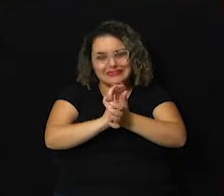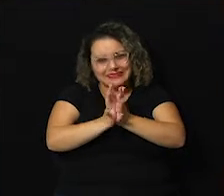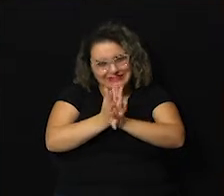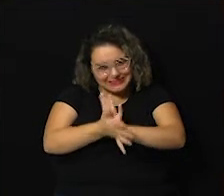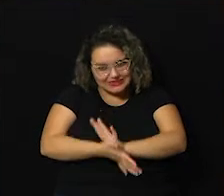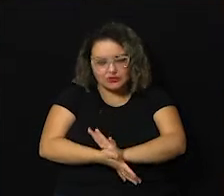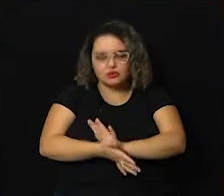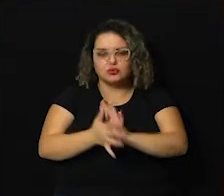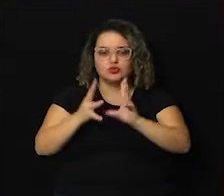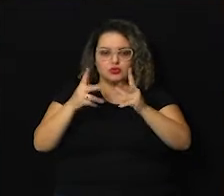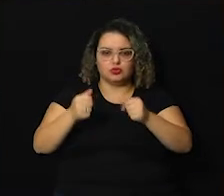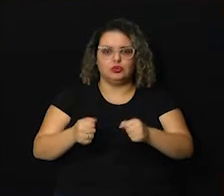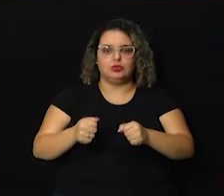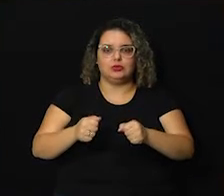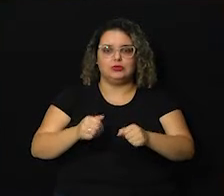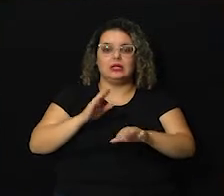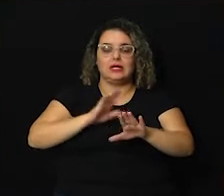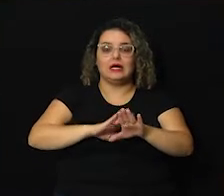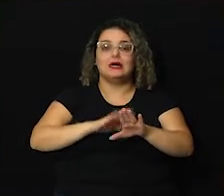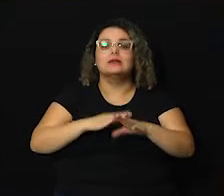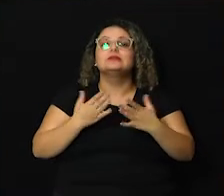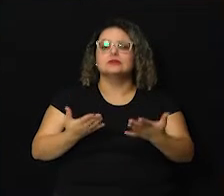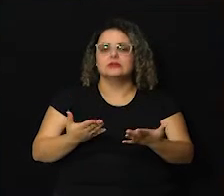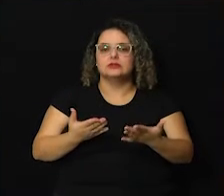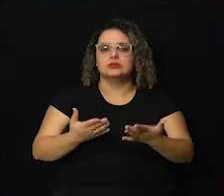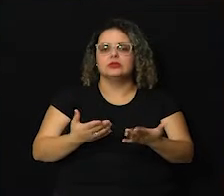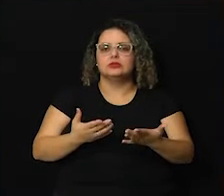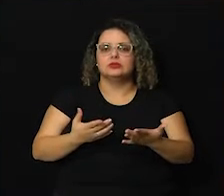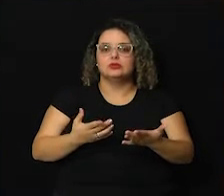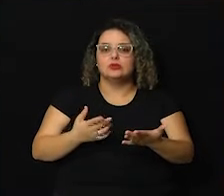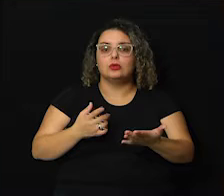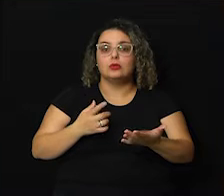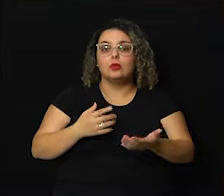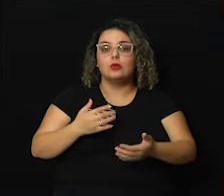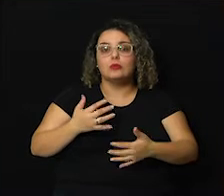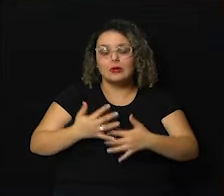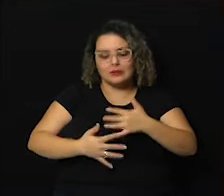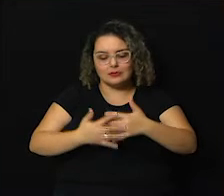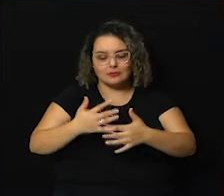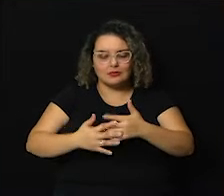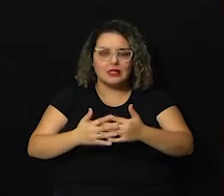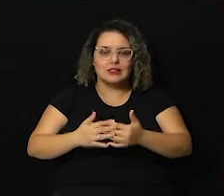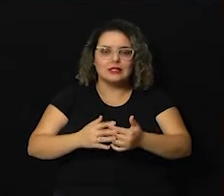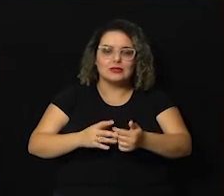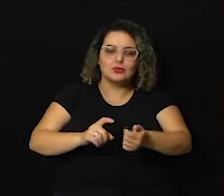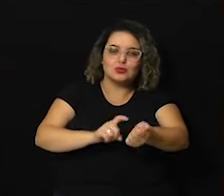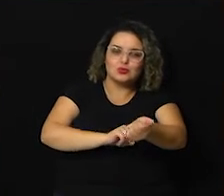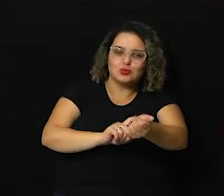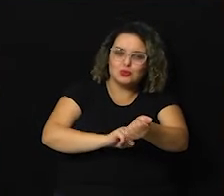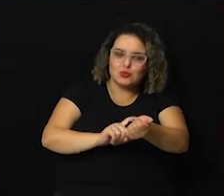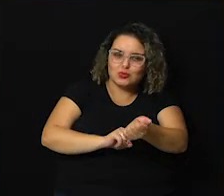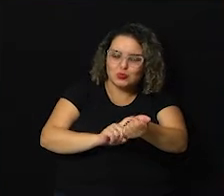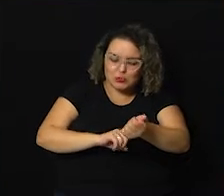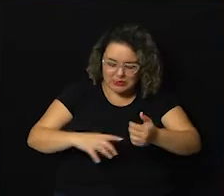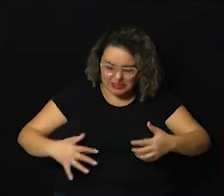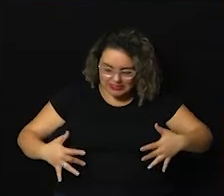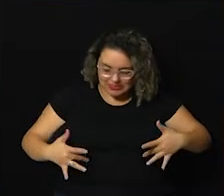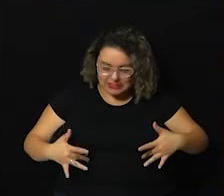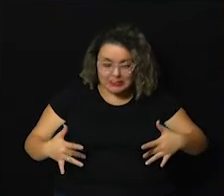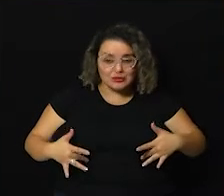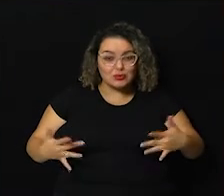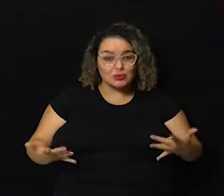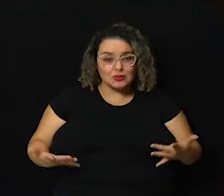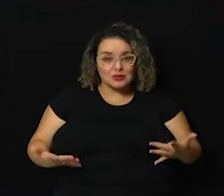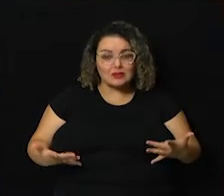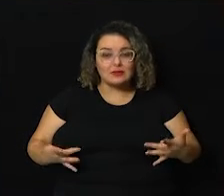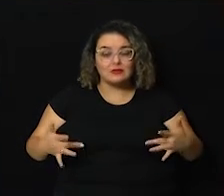unidades funcionais renais. Tá? Vai comprometendo a circulação sanguínea no rim, vai destruindo o tecido